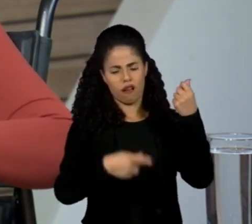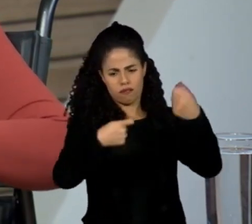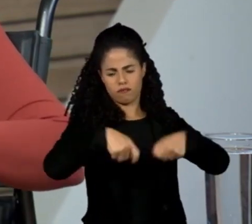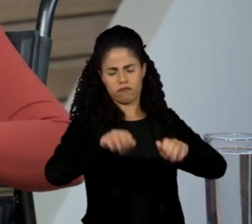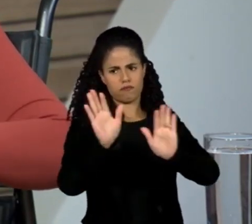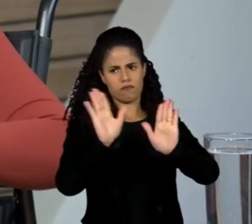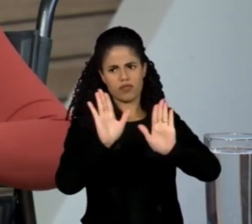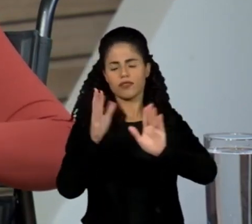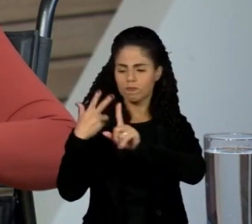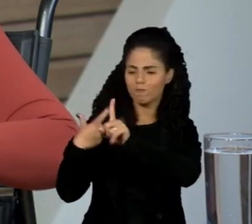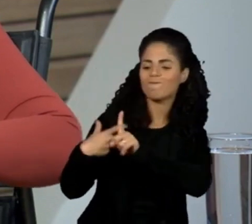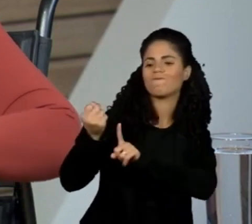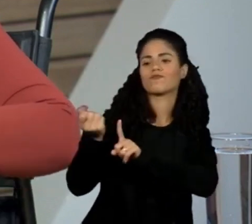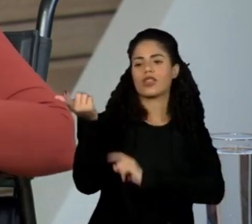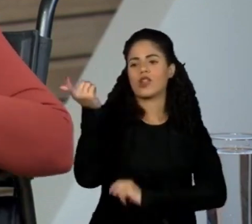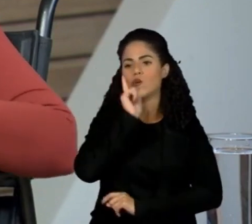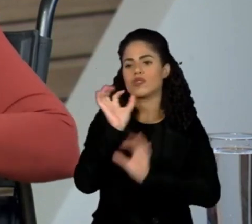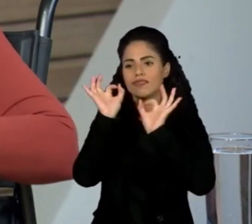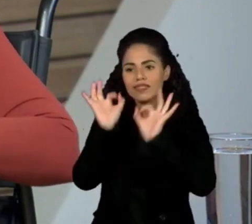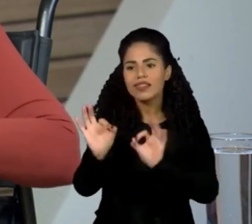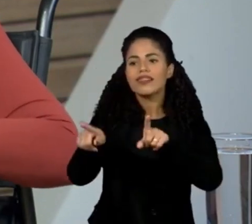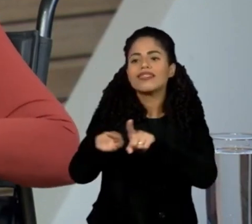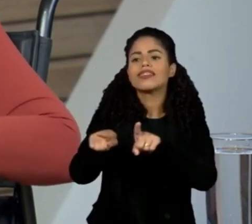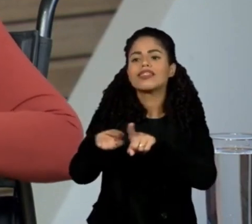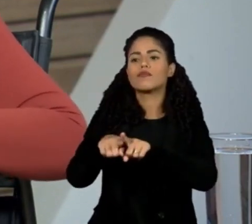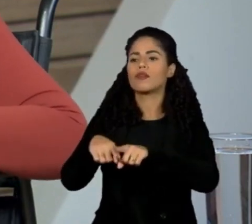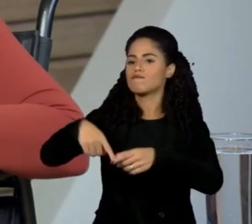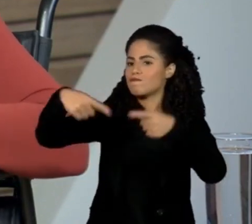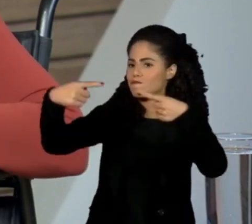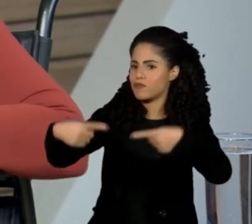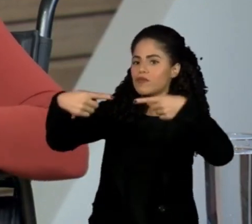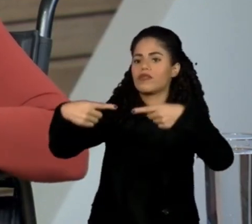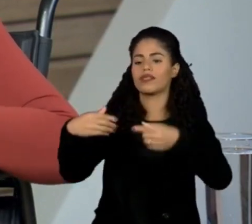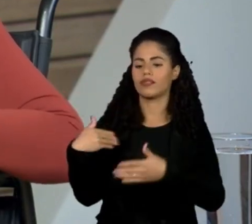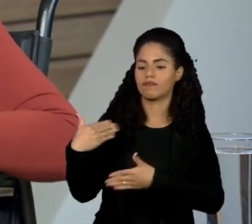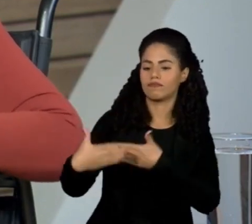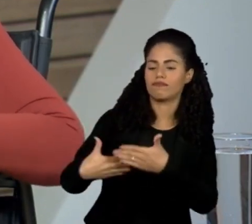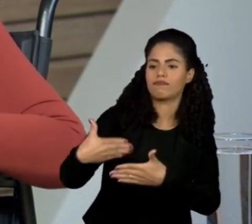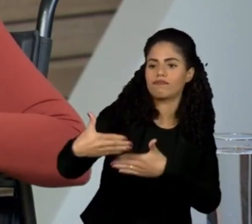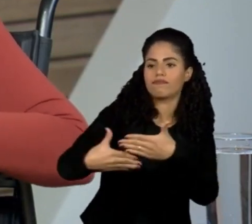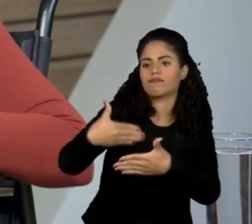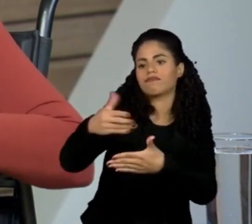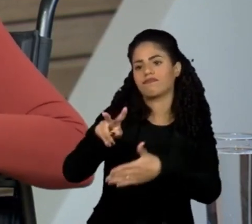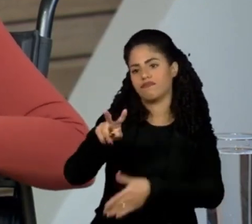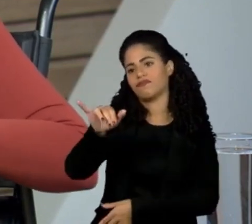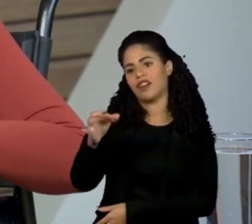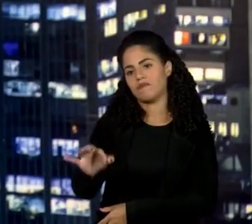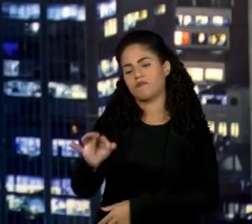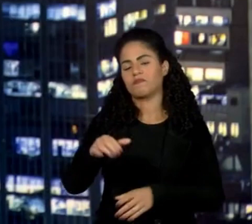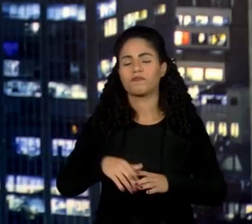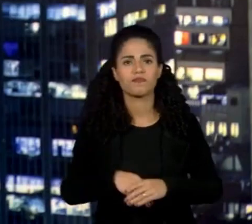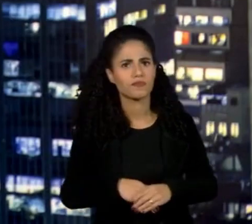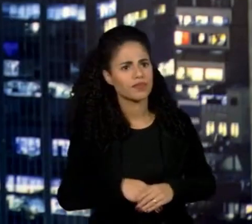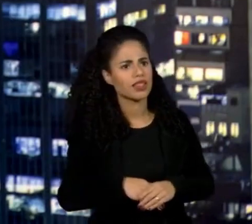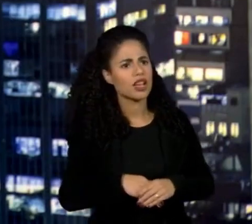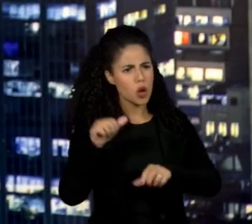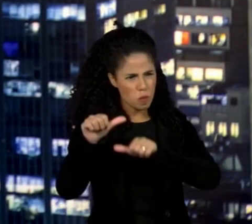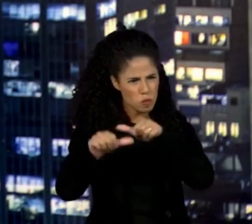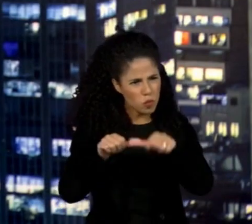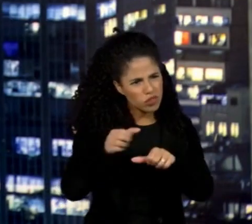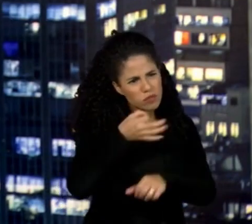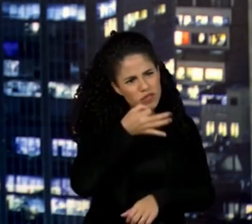uma conquista também e é um grande desafio que ainda tem um caminho a ser percorrido isso vem